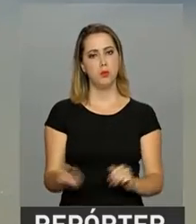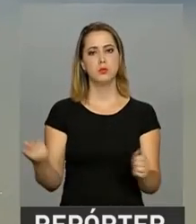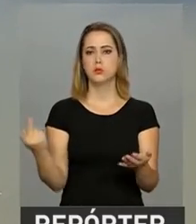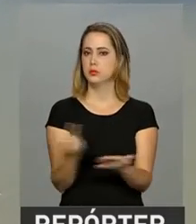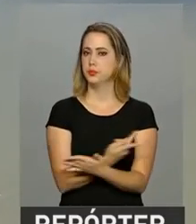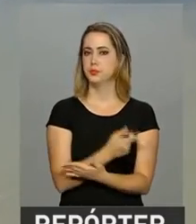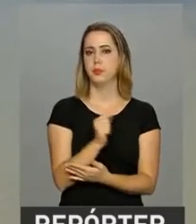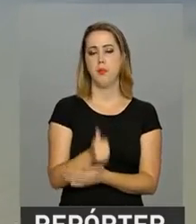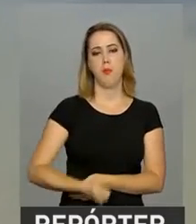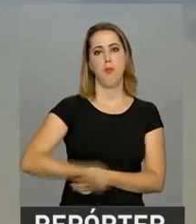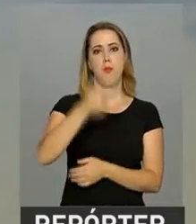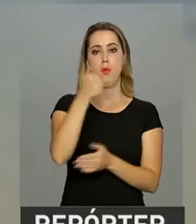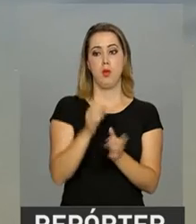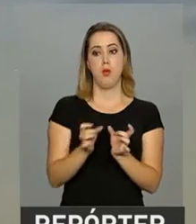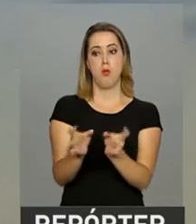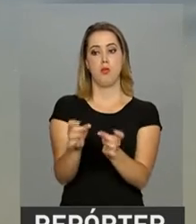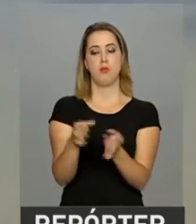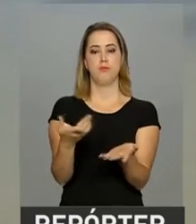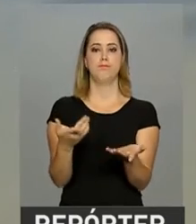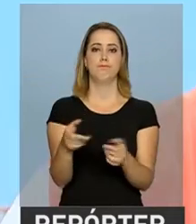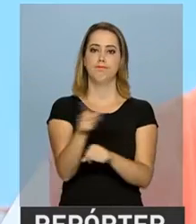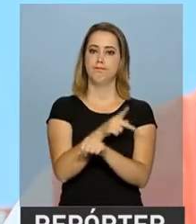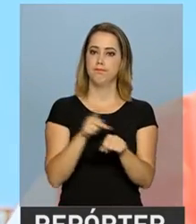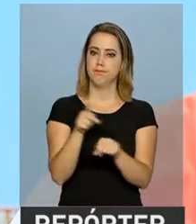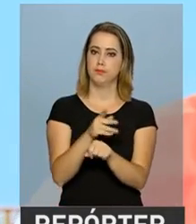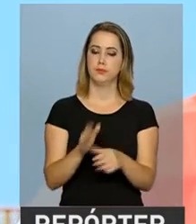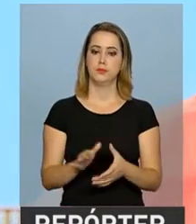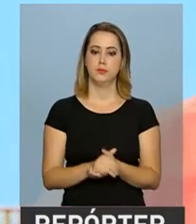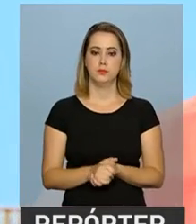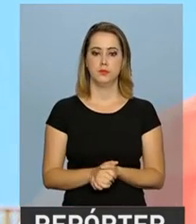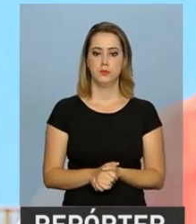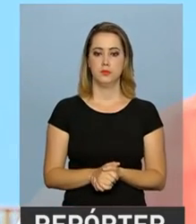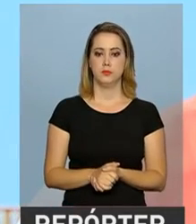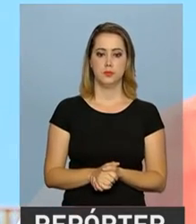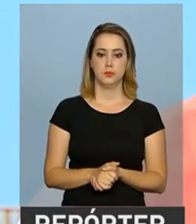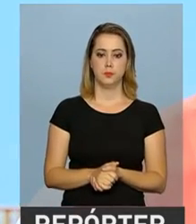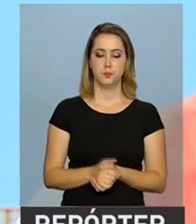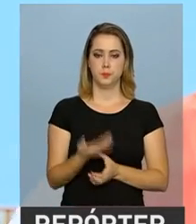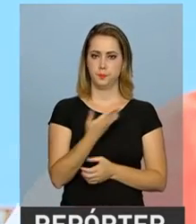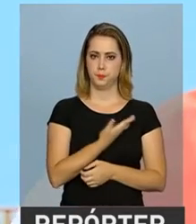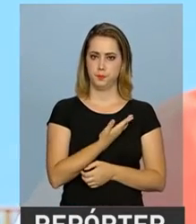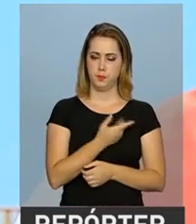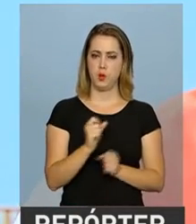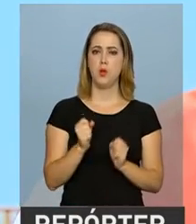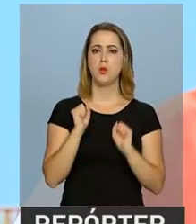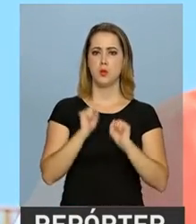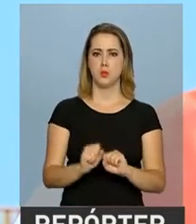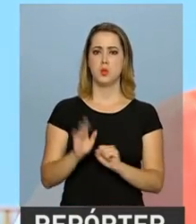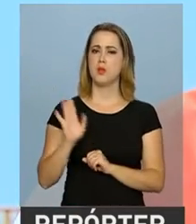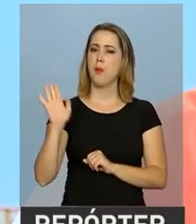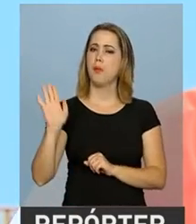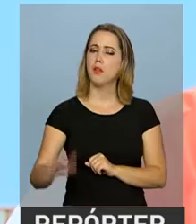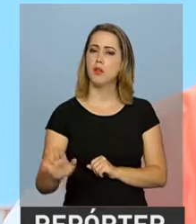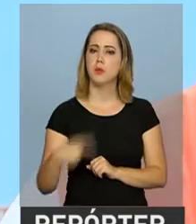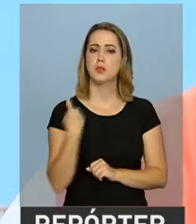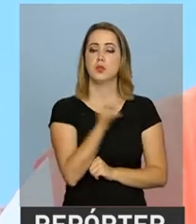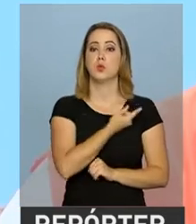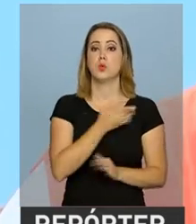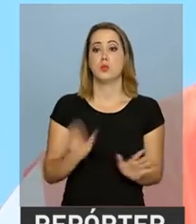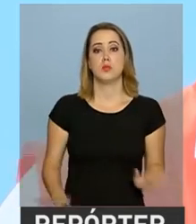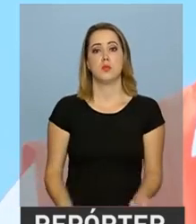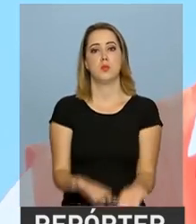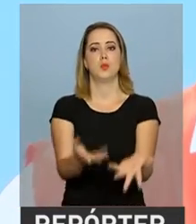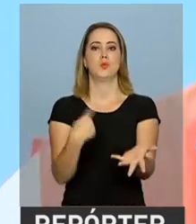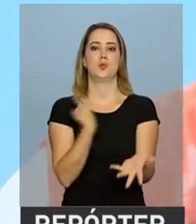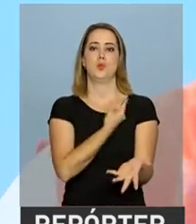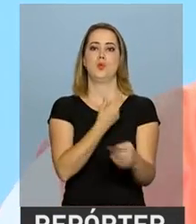para o escoamento da produção de grãos no país. Isso vai garantir o barateamento dos custos da nossa produção, vai tornar